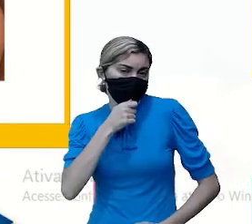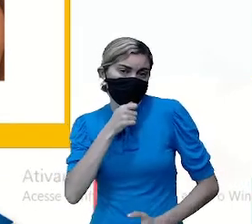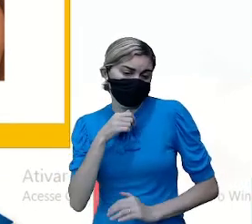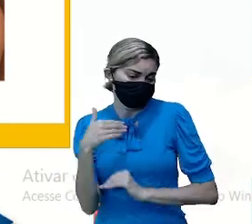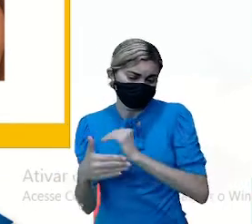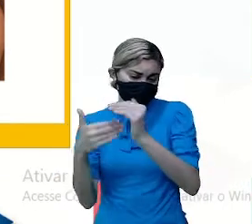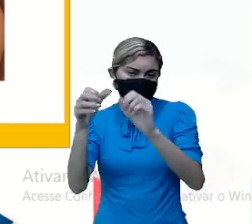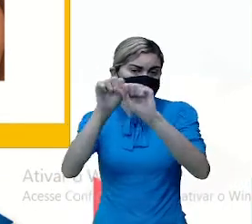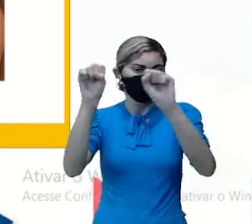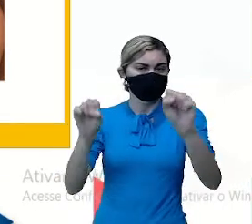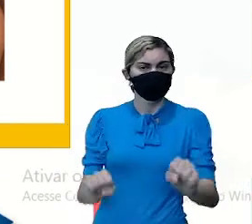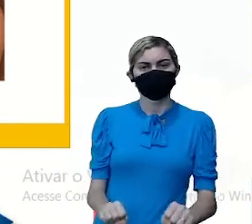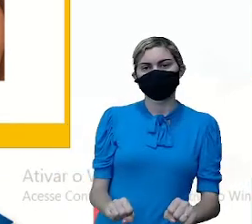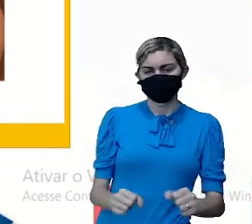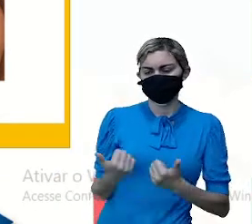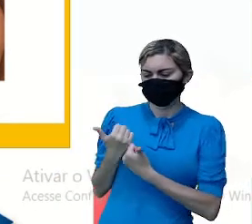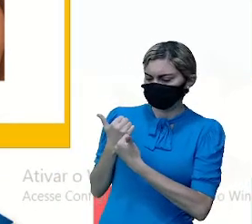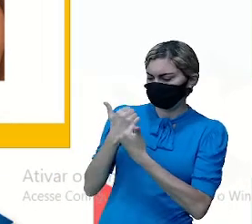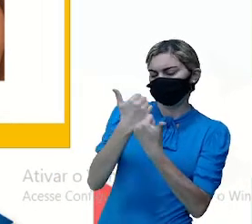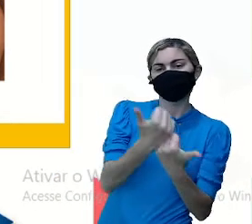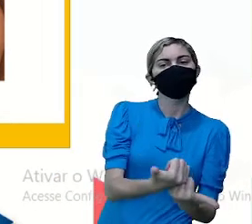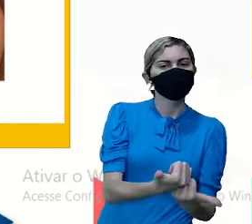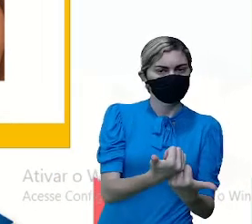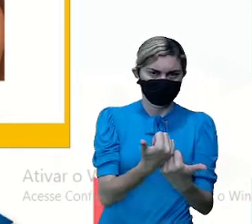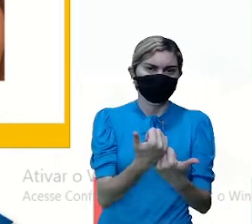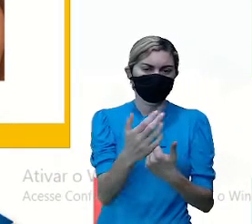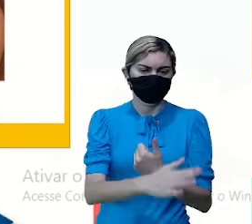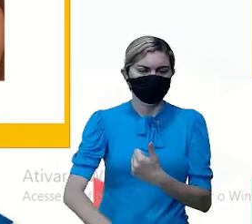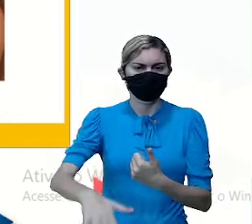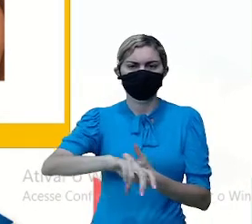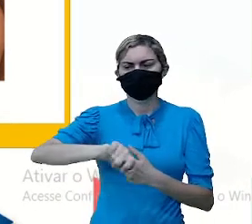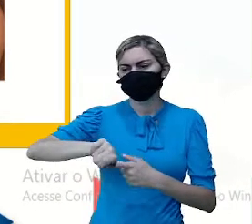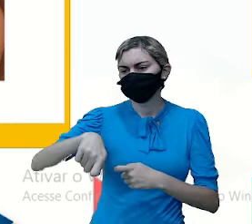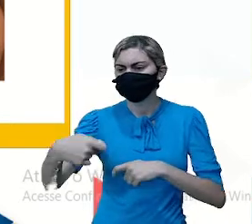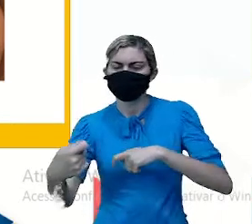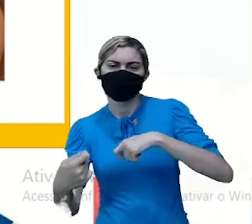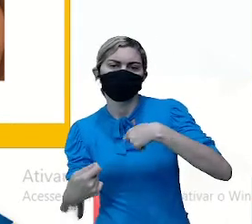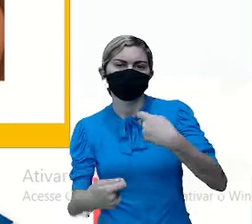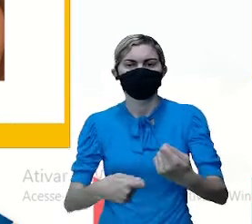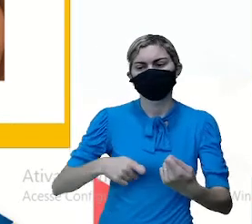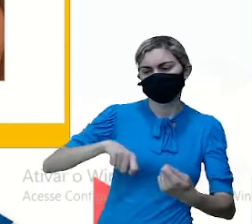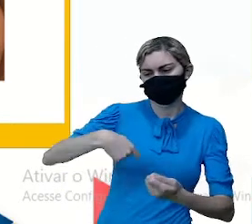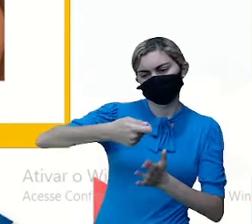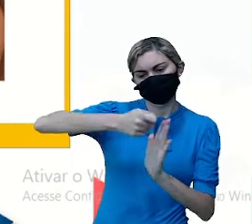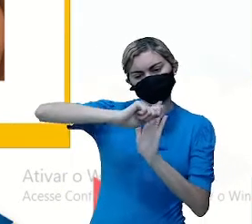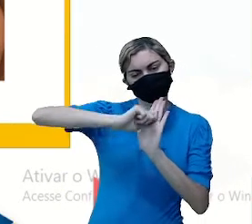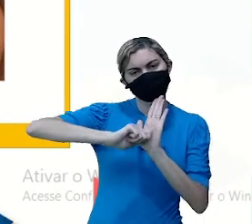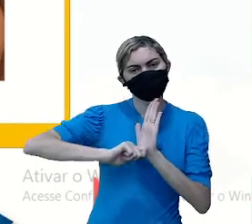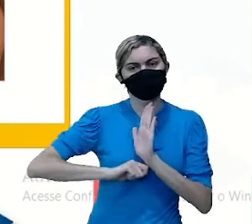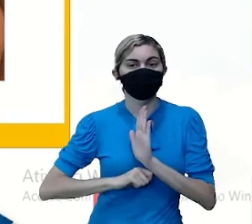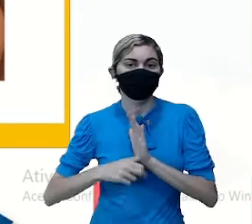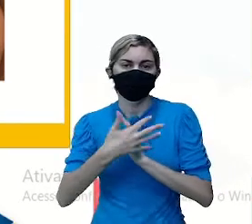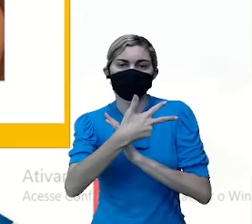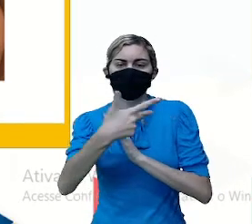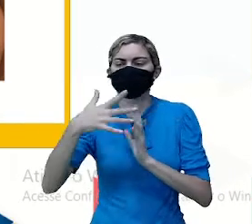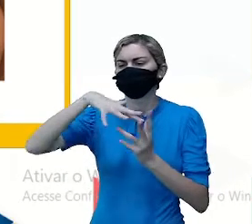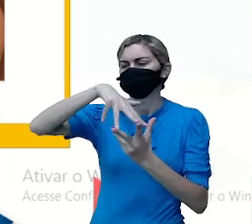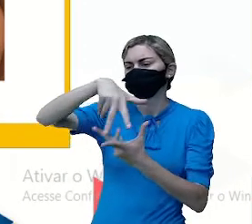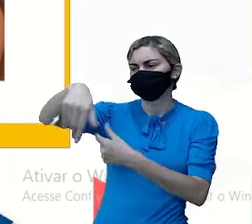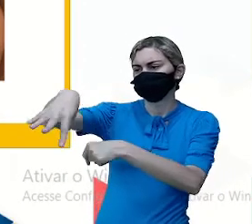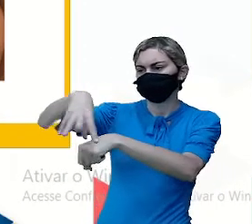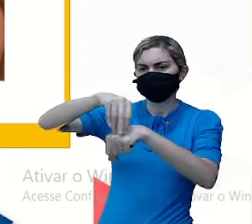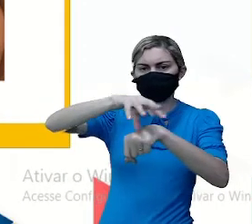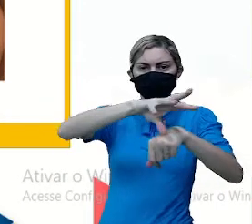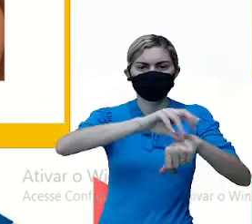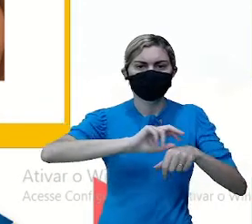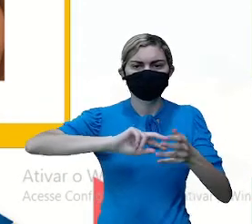um sistema que represente, por meio de signos ou símbolos escritos, as coisas do mundo e os